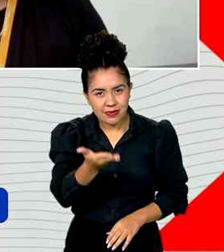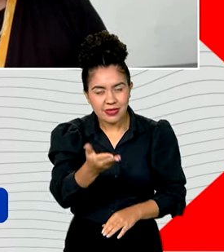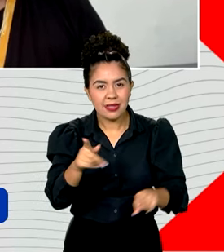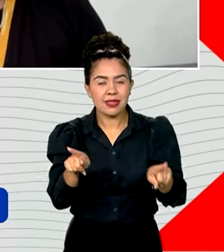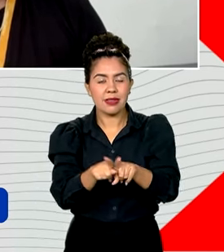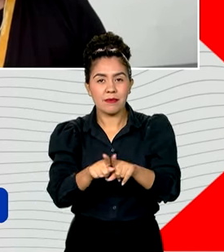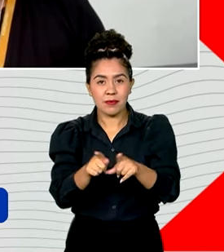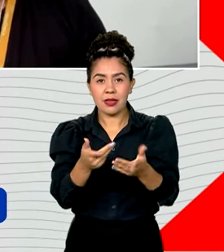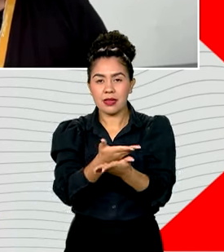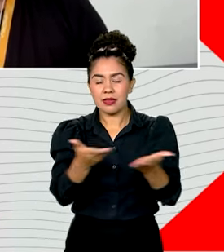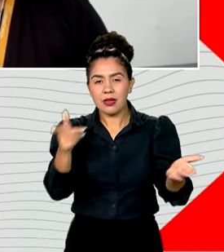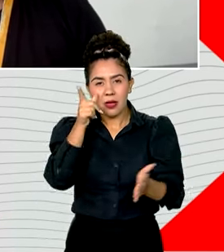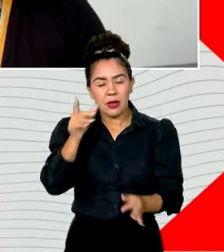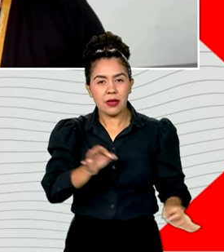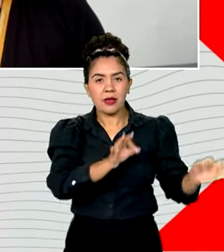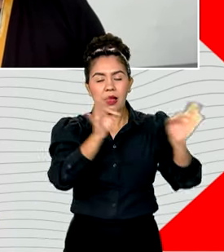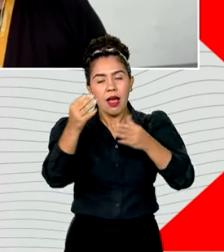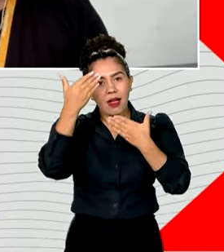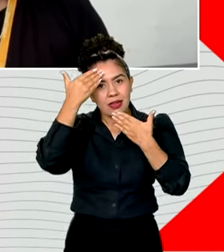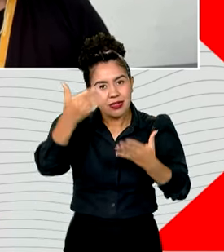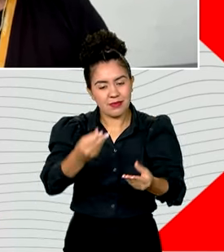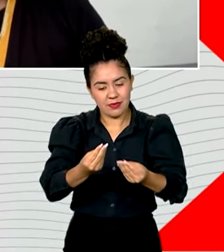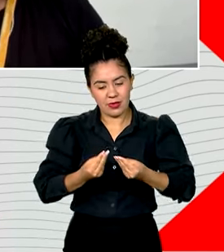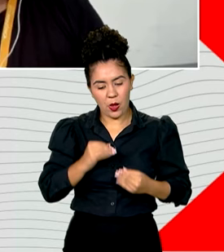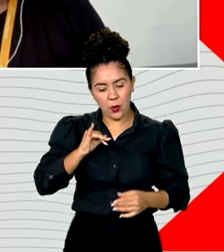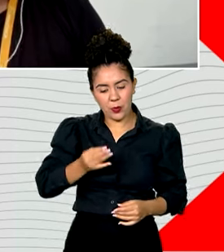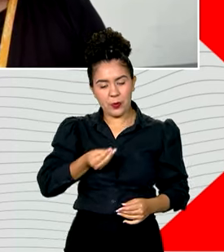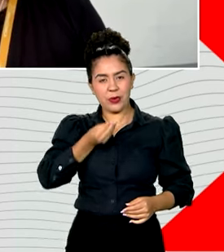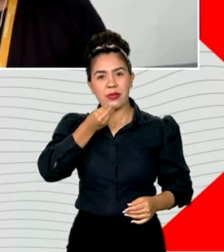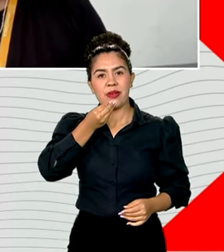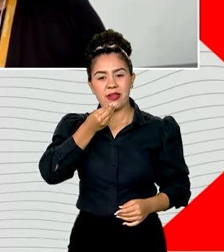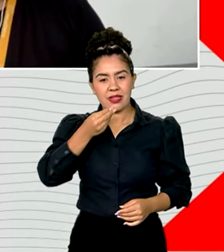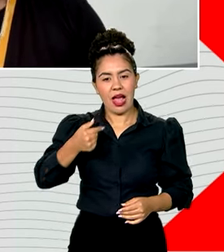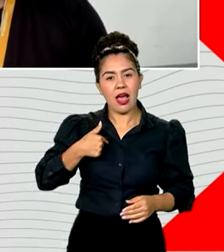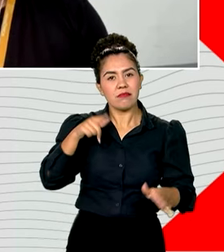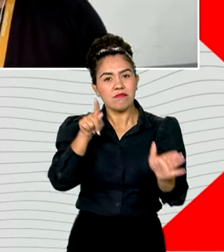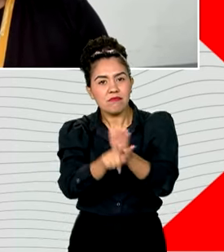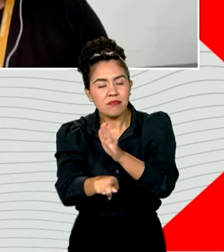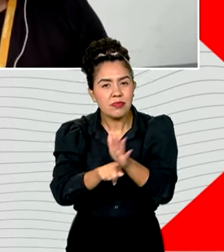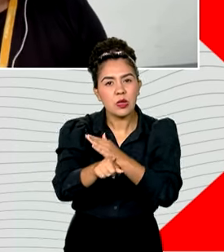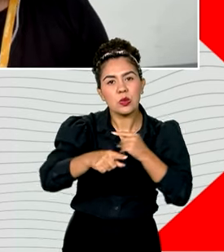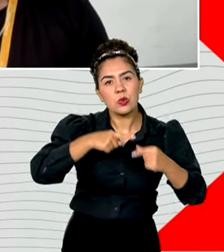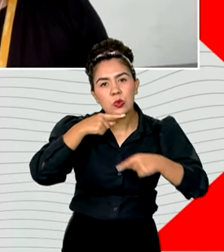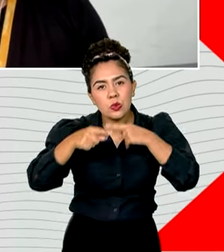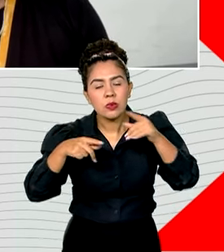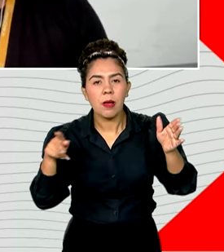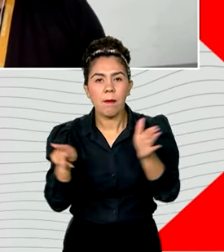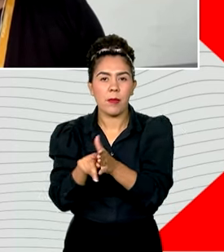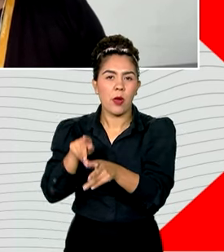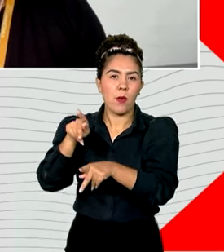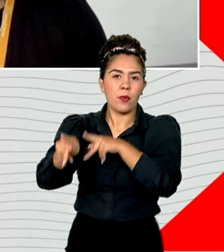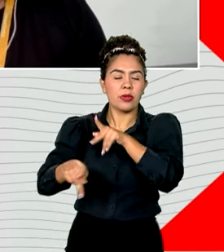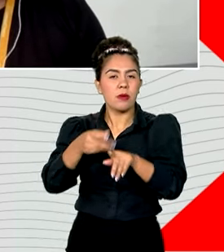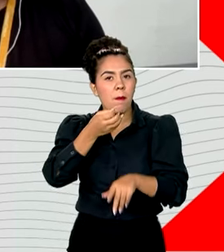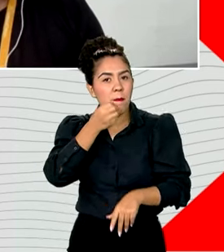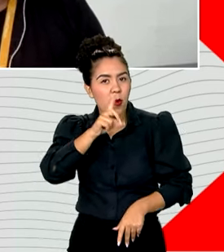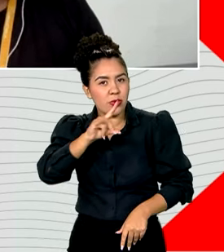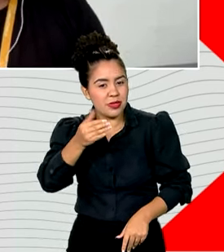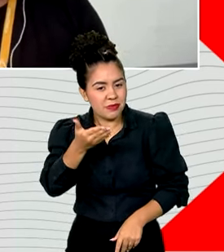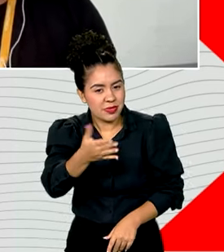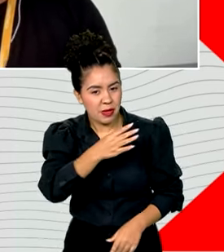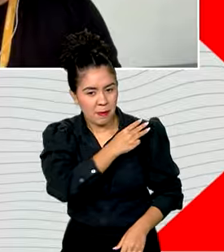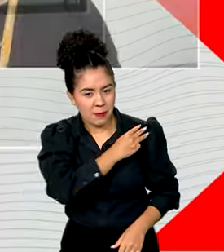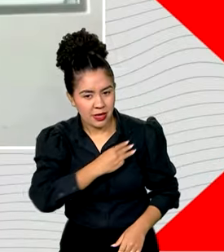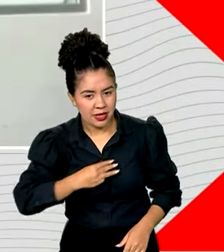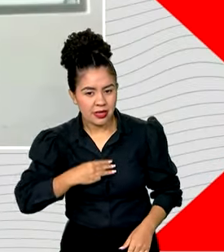todo mundo do programa agradecer primeiro aí a oportunidade né da gente estar conversando aqui tirar algumas dúvidas da população também bom dia pra ministra Nísia Trindade